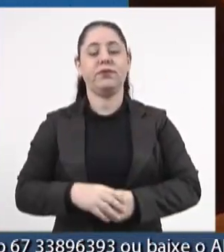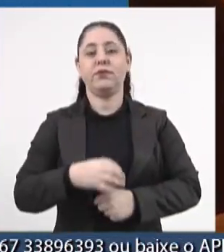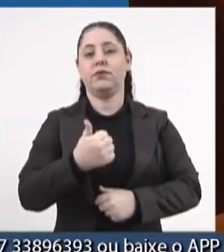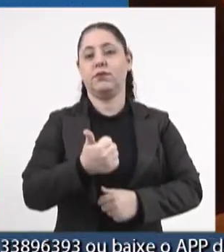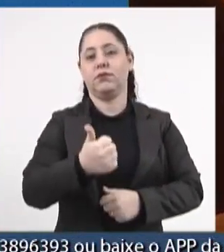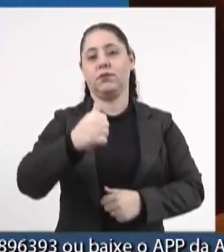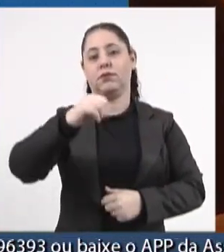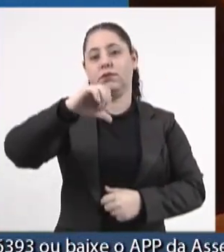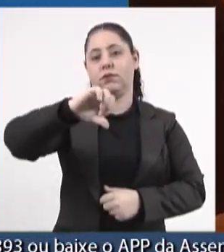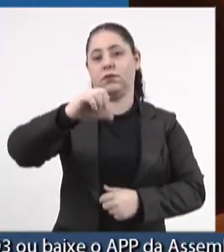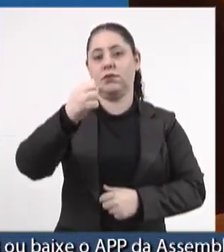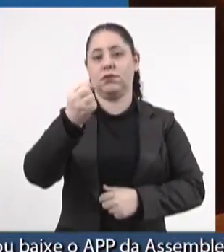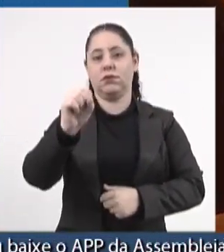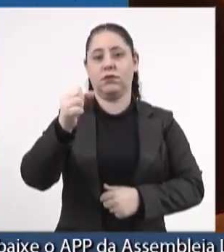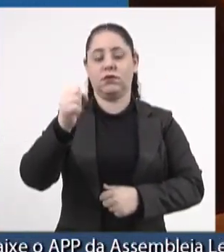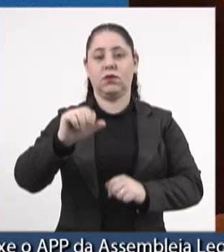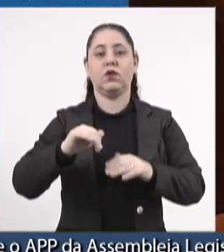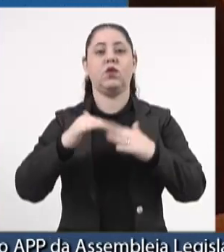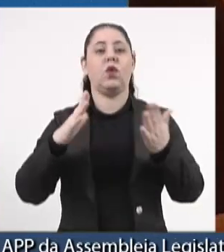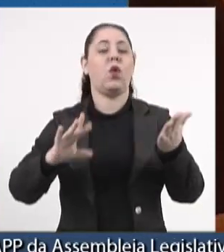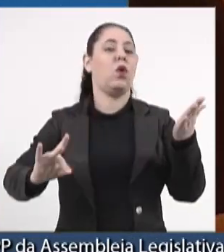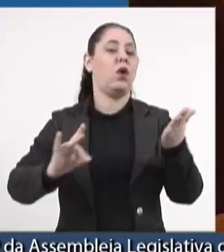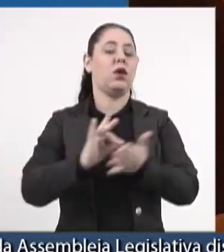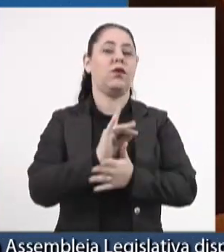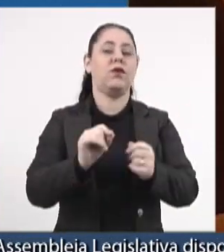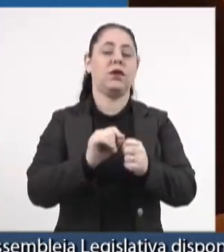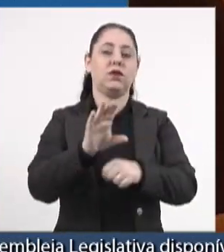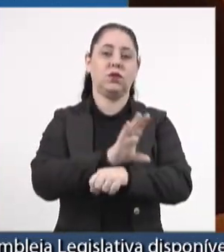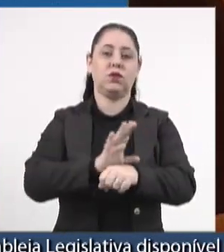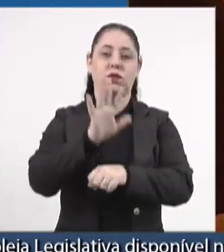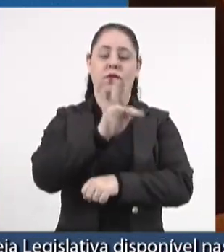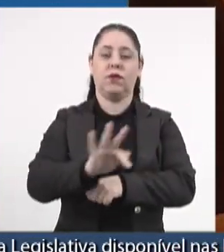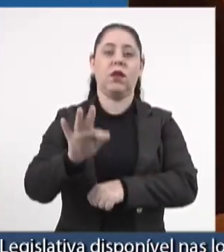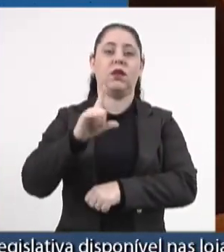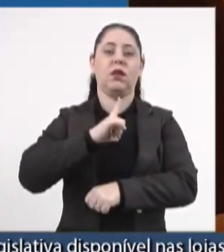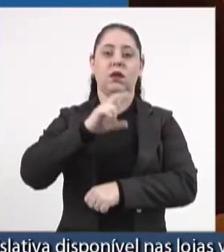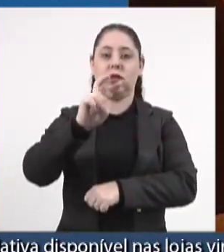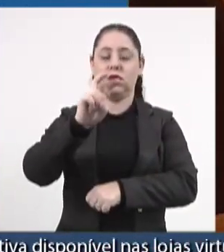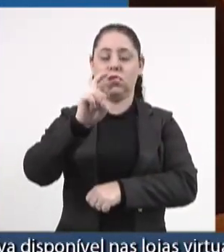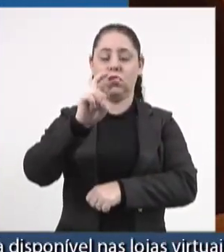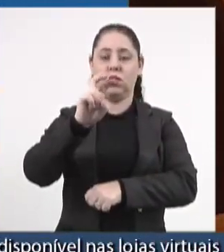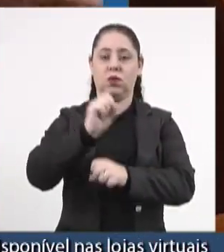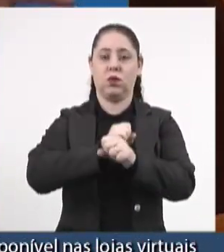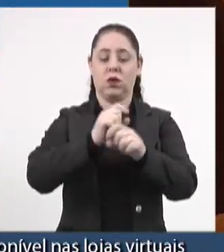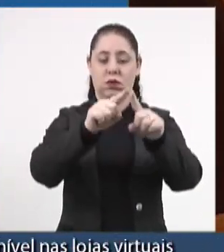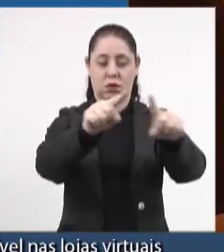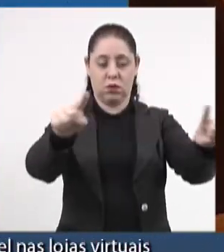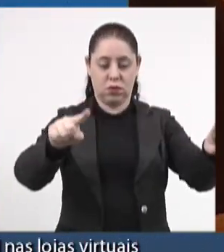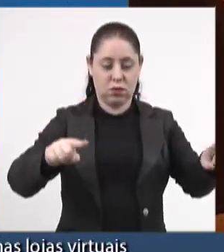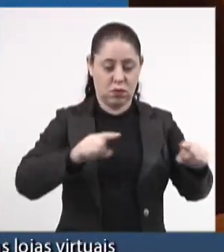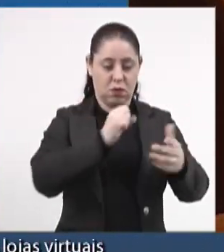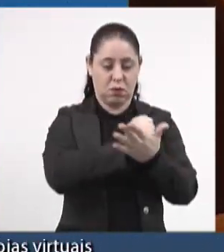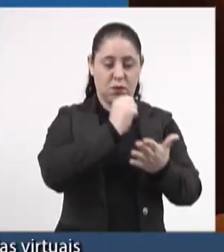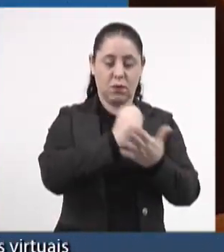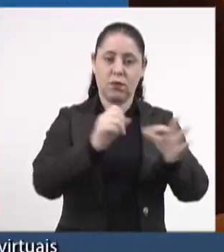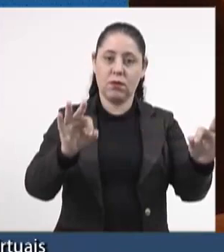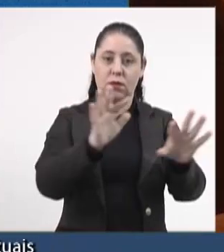em 1988, quando promulgou a Constituição, tem 5 anos para demarcar. O que